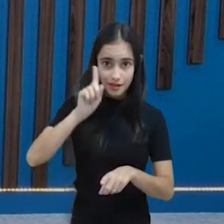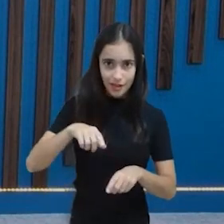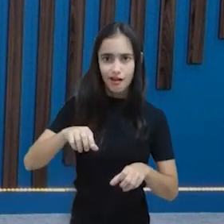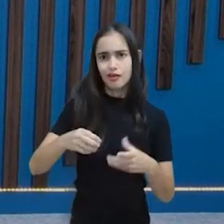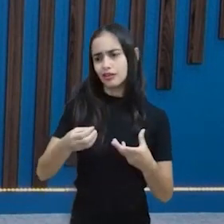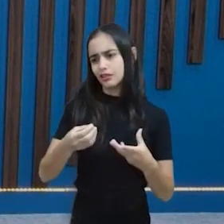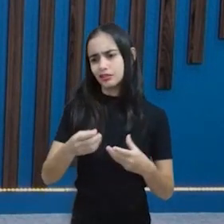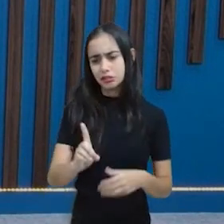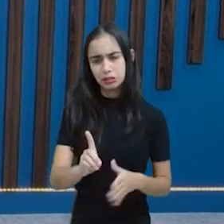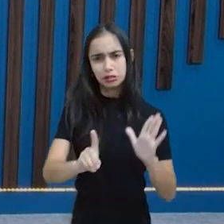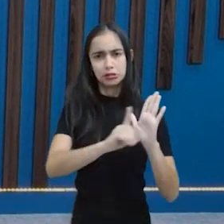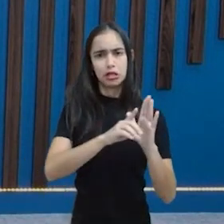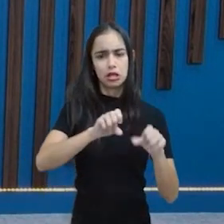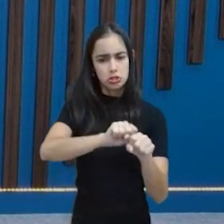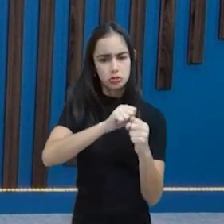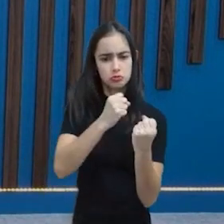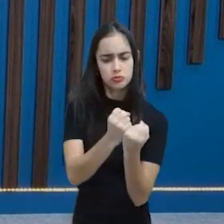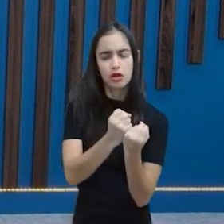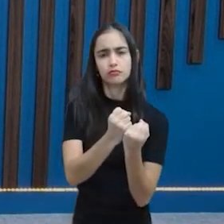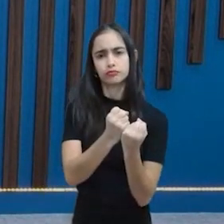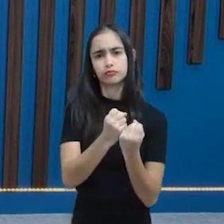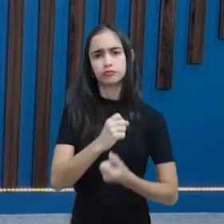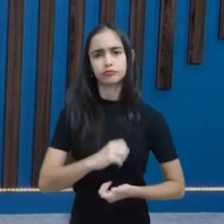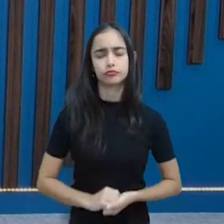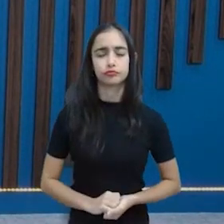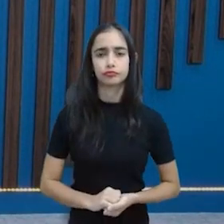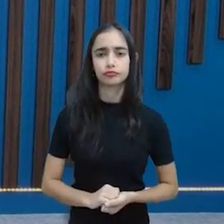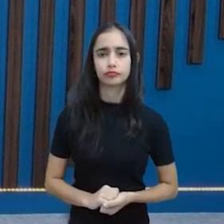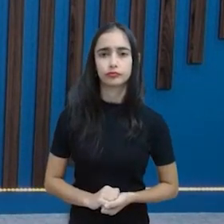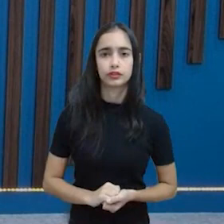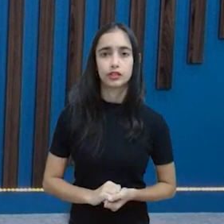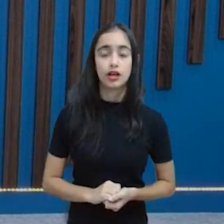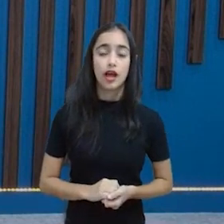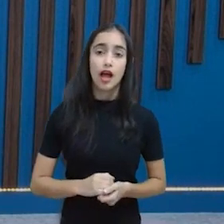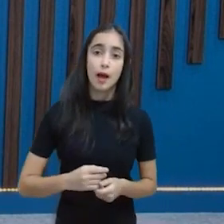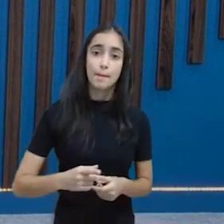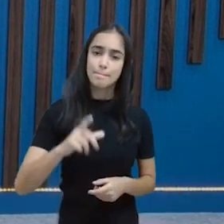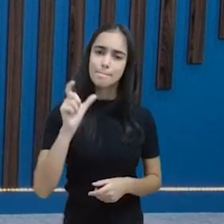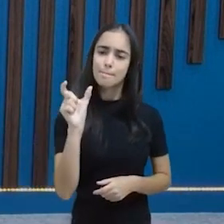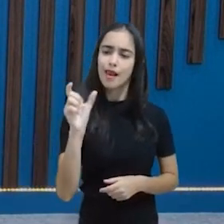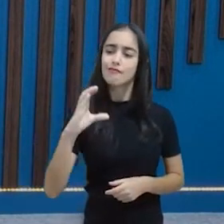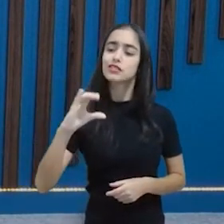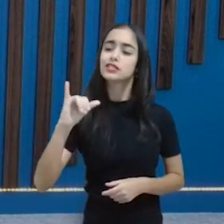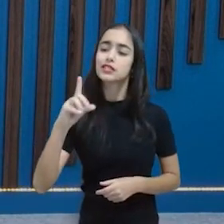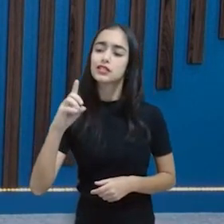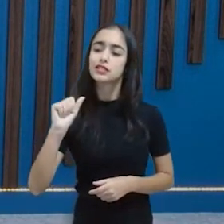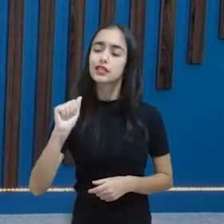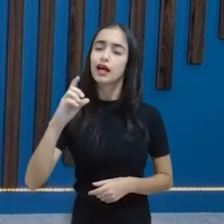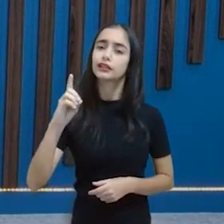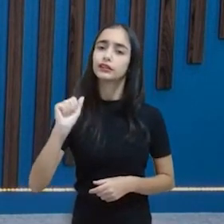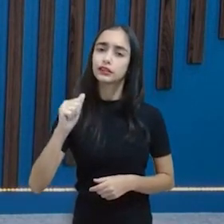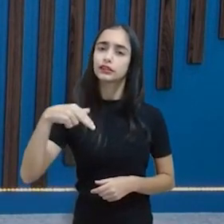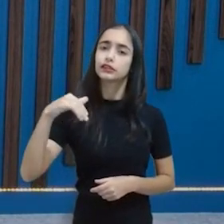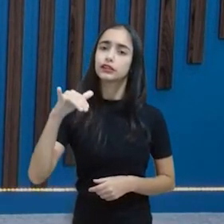Exato. né? A perspectiva aí dessa palavra, né, cidadania, vem desse contexto da cidade, né?